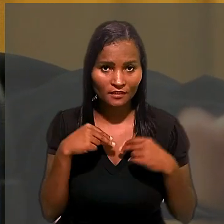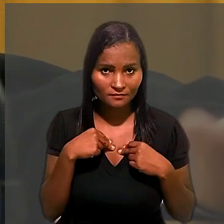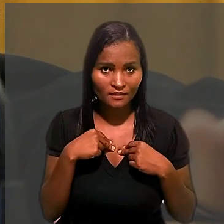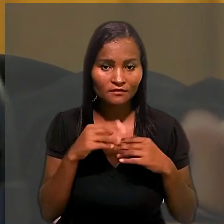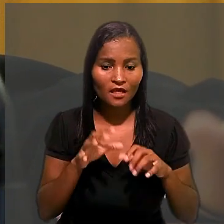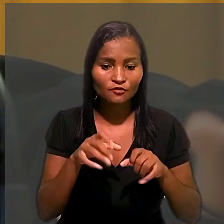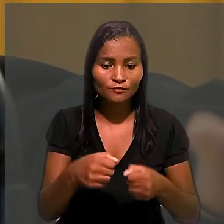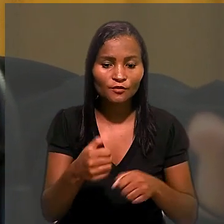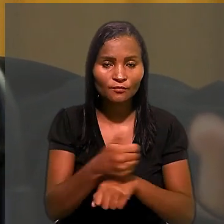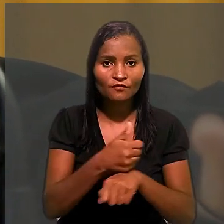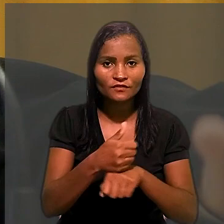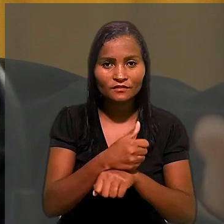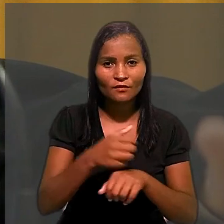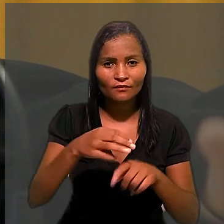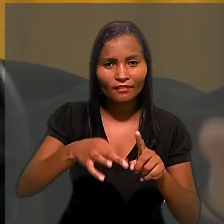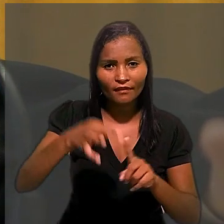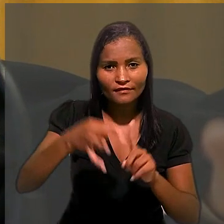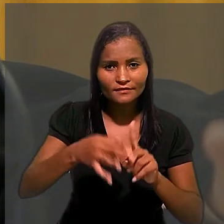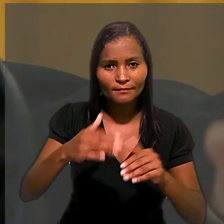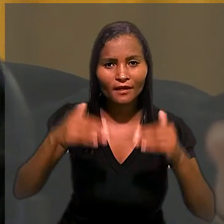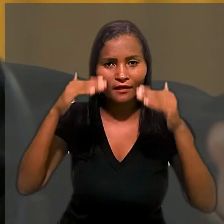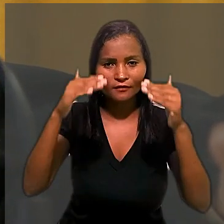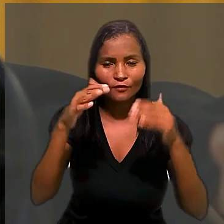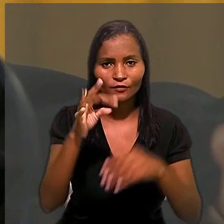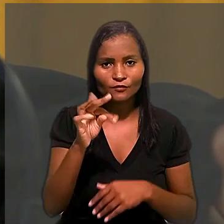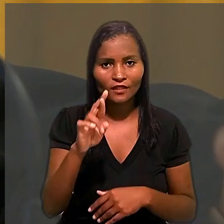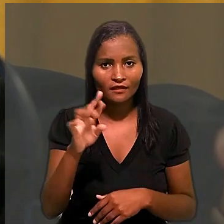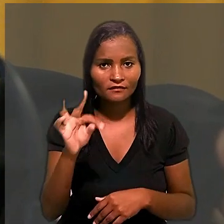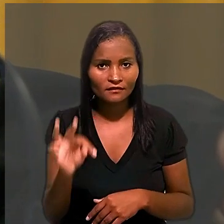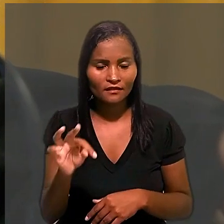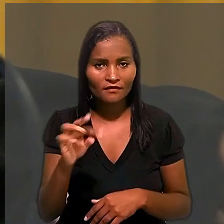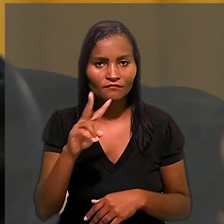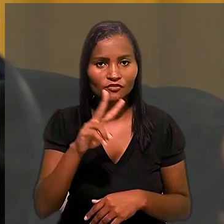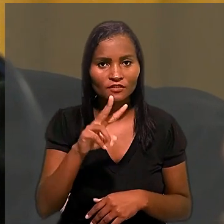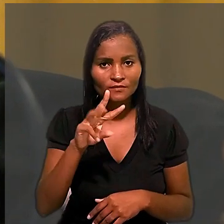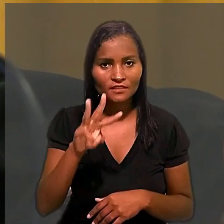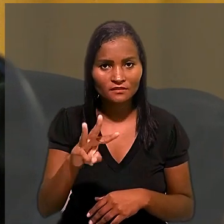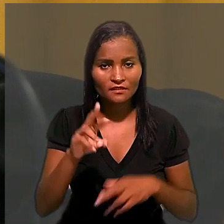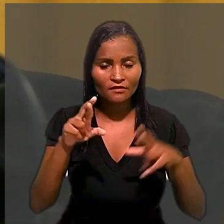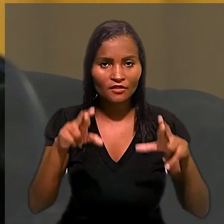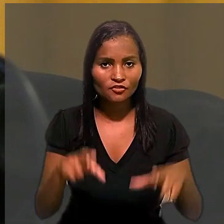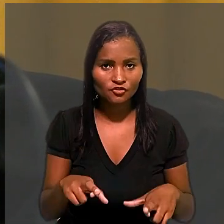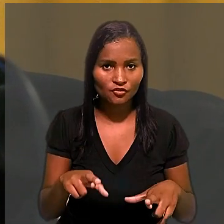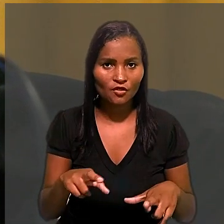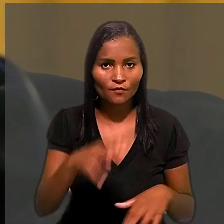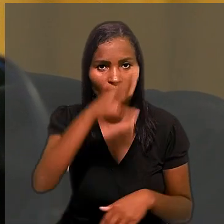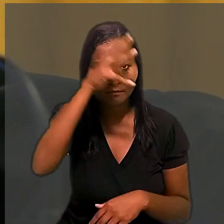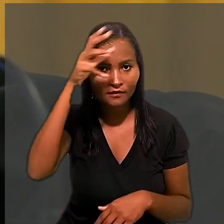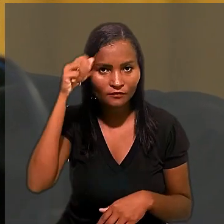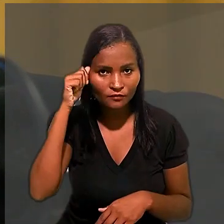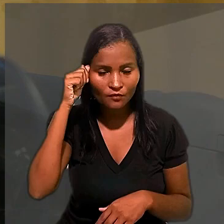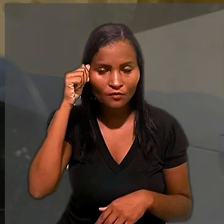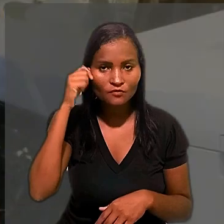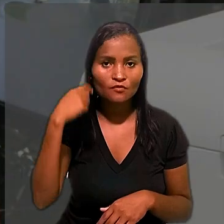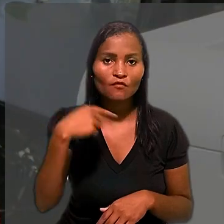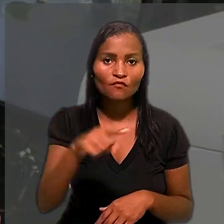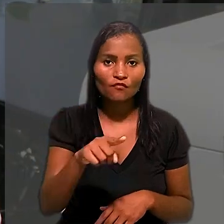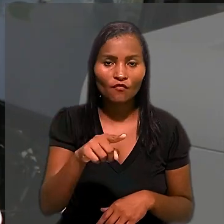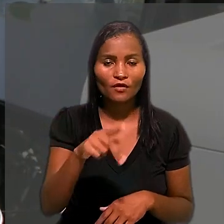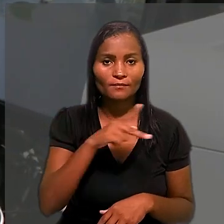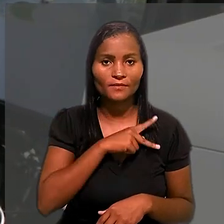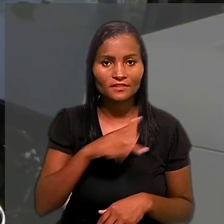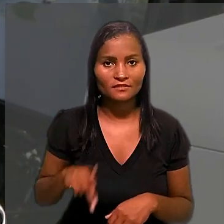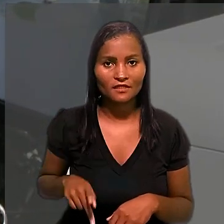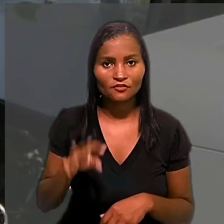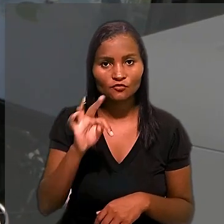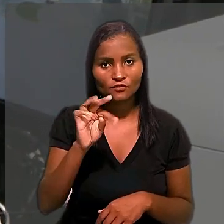merecimento, assumiu o cargo de desembargador do Tribunal Regional do Trabalho da 23ª Região, em Mato Grosso. Foi presidente